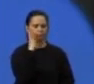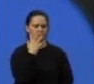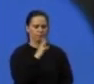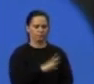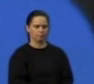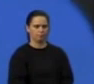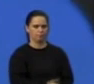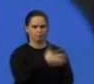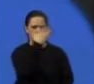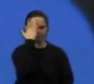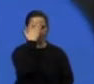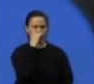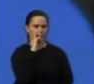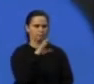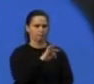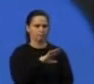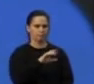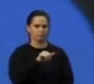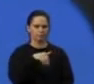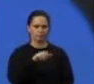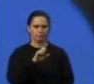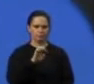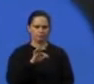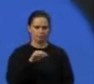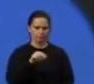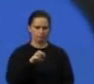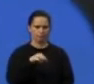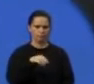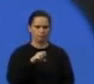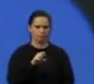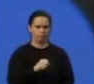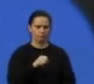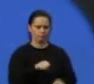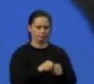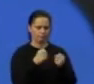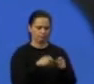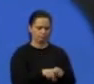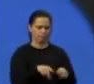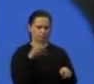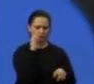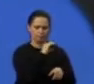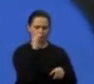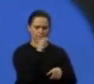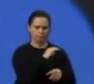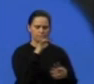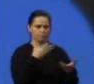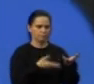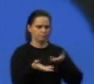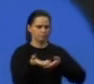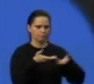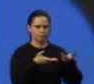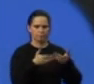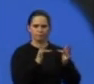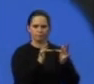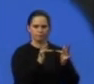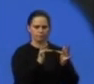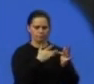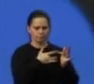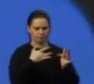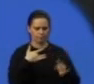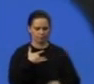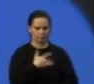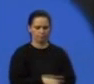Os traumatismos são as urgências e emergências mais frequentes e de maior envolvimento da área da